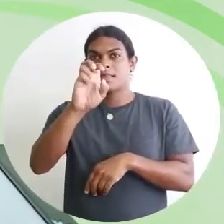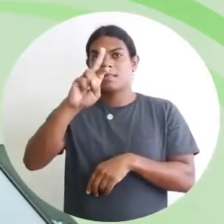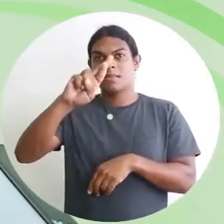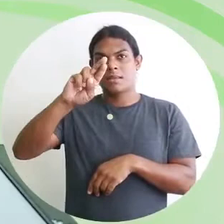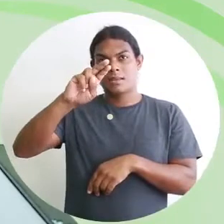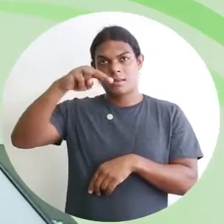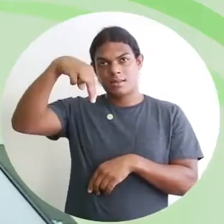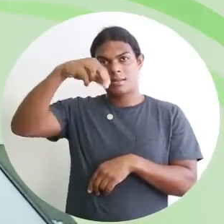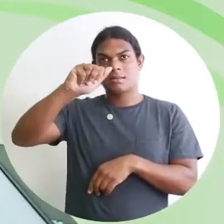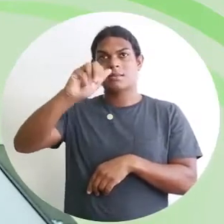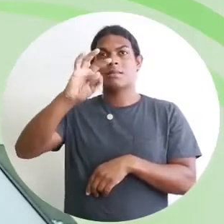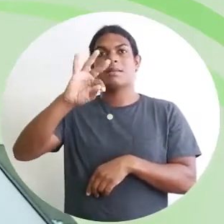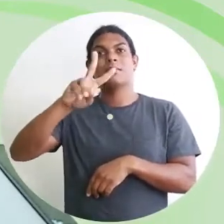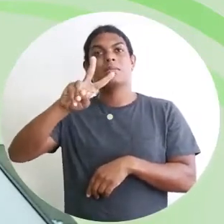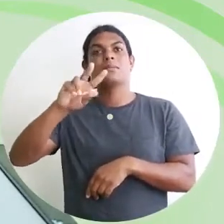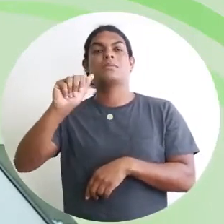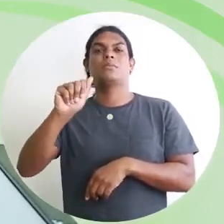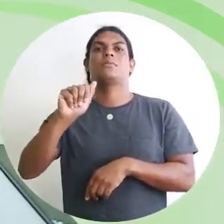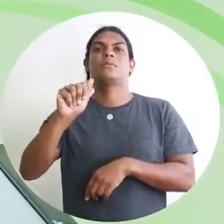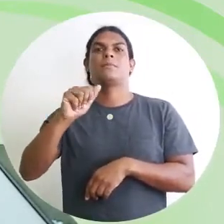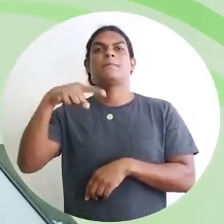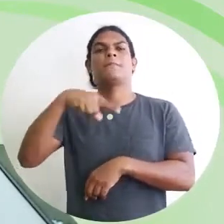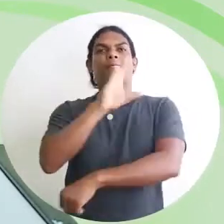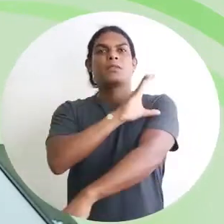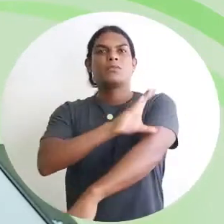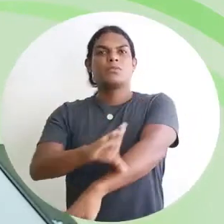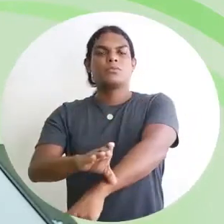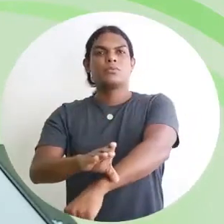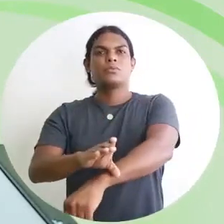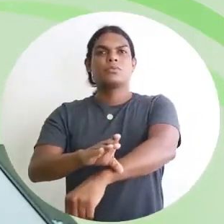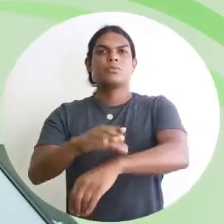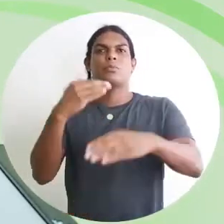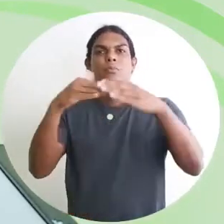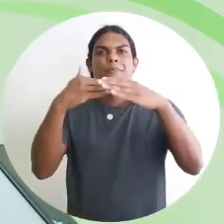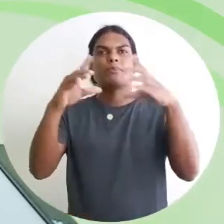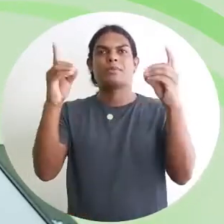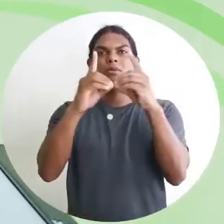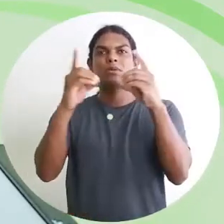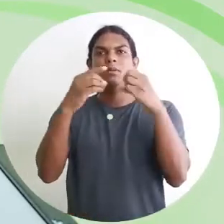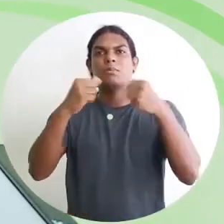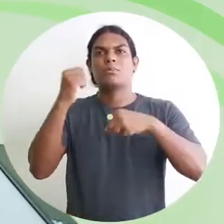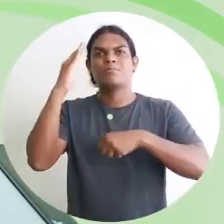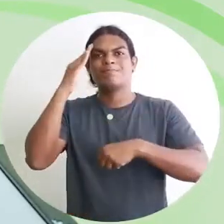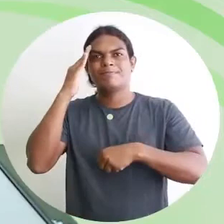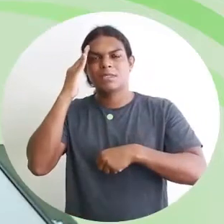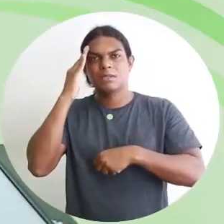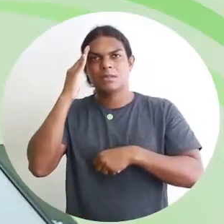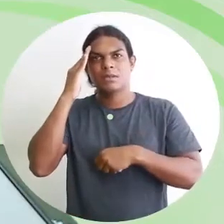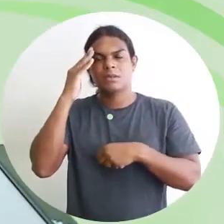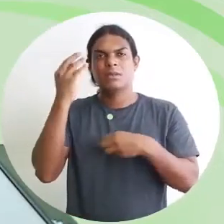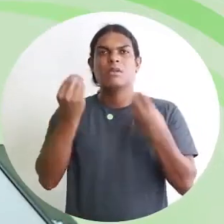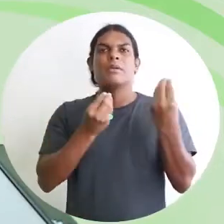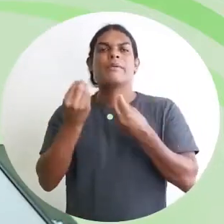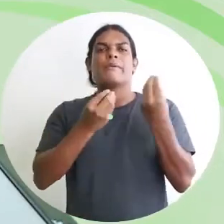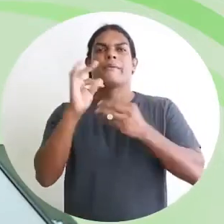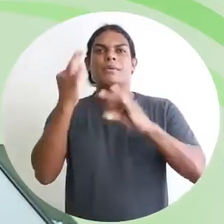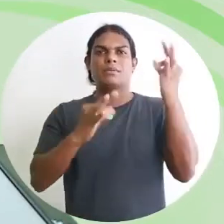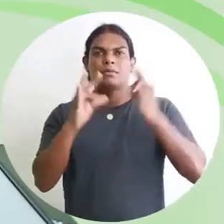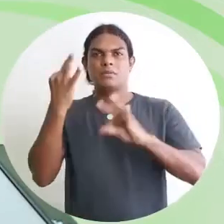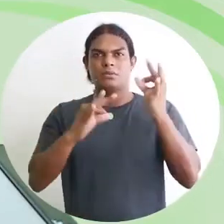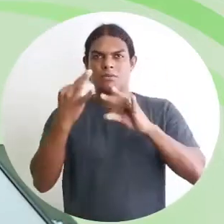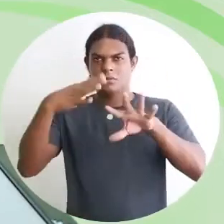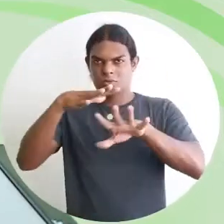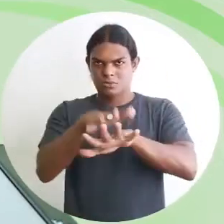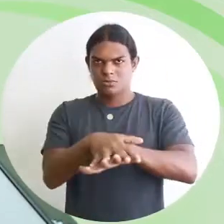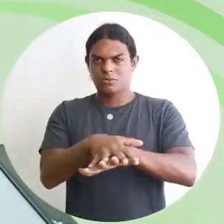O nosso curso, através de multimeios didáticos, a gente pode entender um pouco mais sobre as tecnologias assistivas